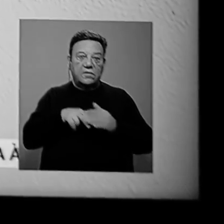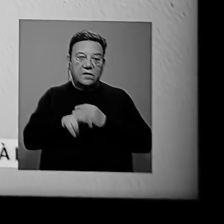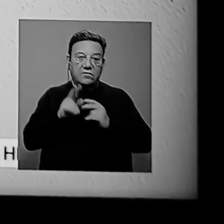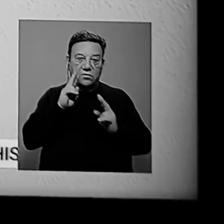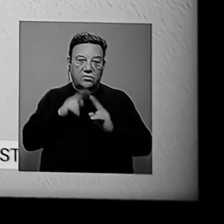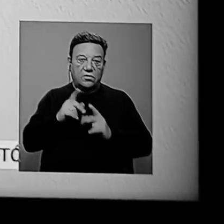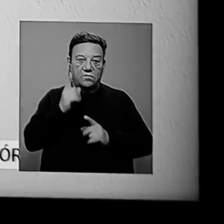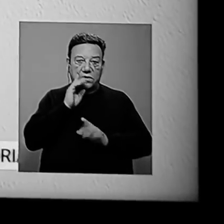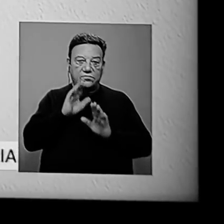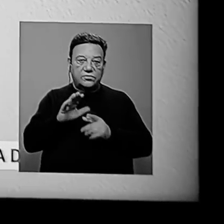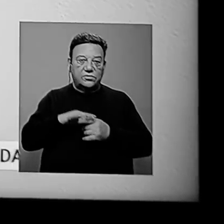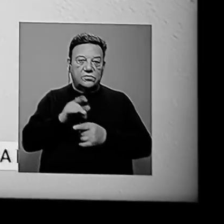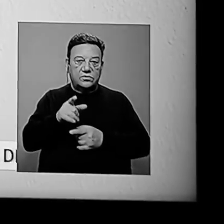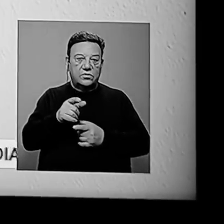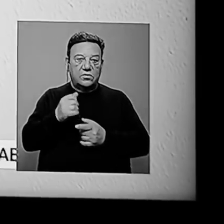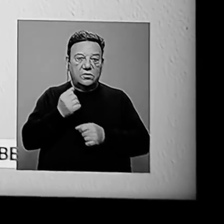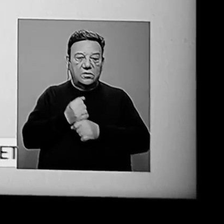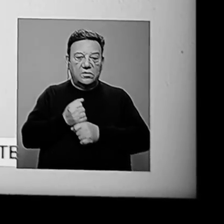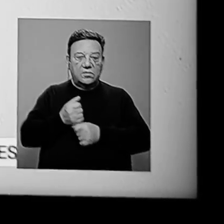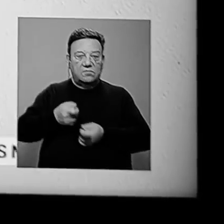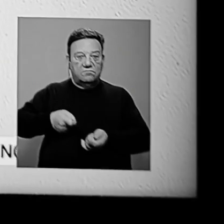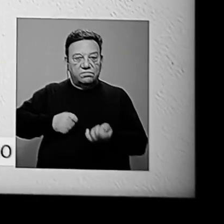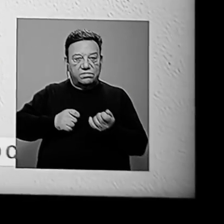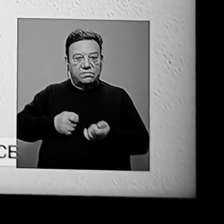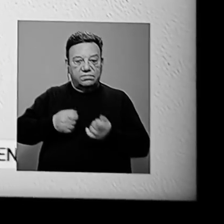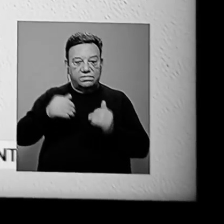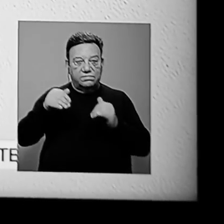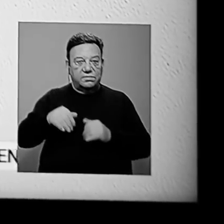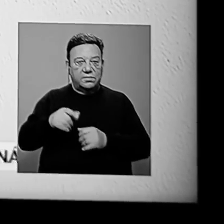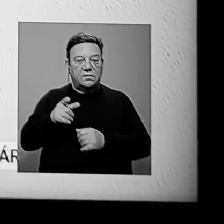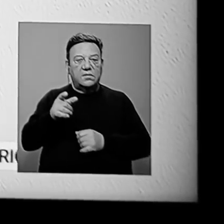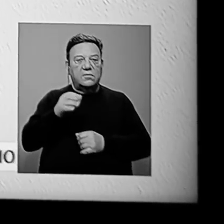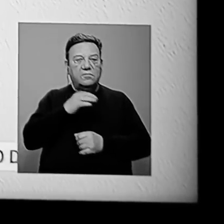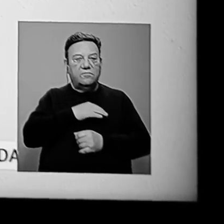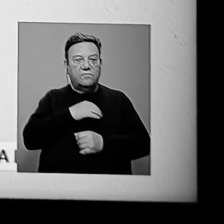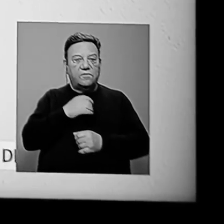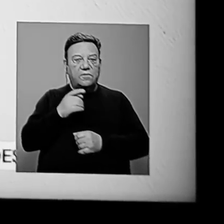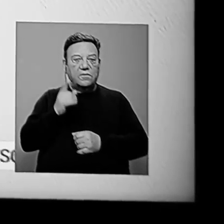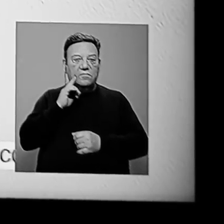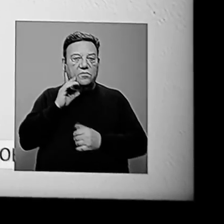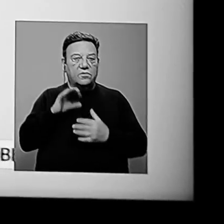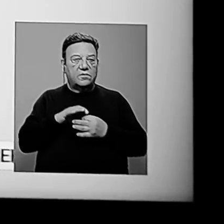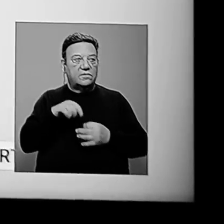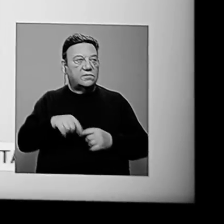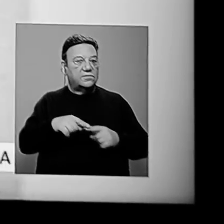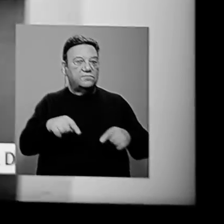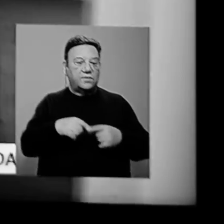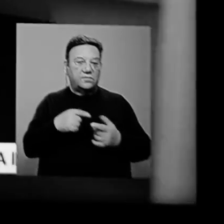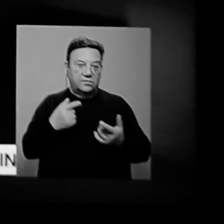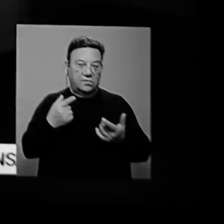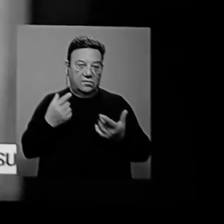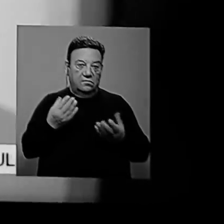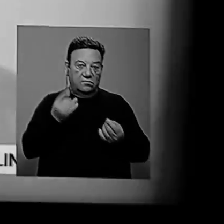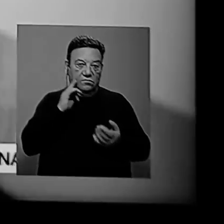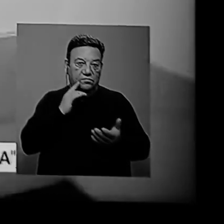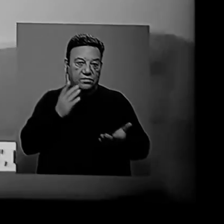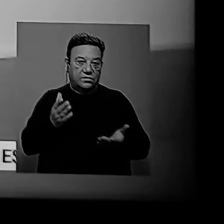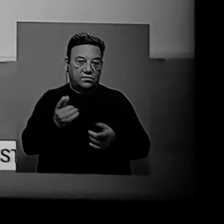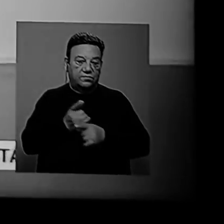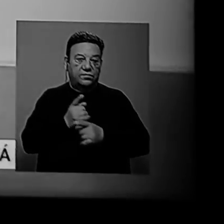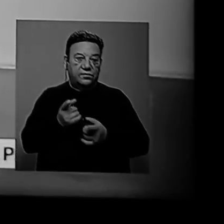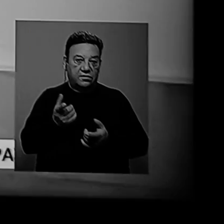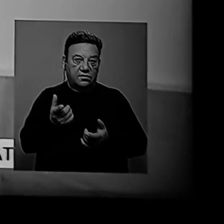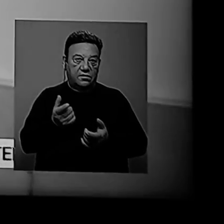encontramos uma exposição sobre os coveiros. Que importância têm estes profissionais para estes espaços? Tem muita importância